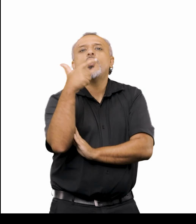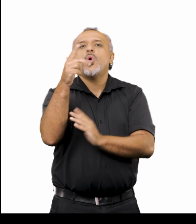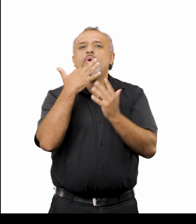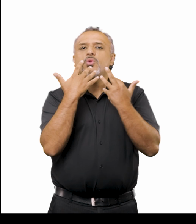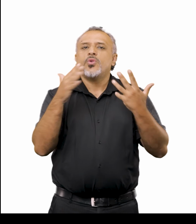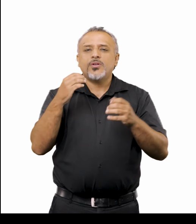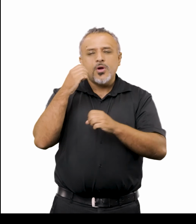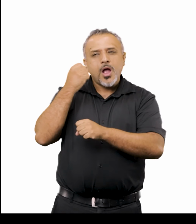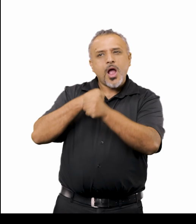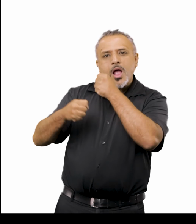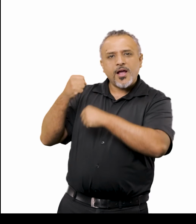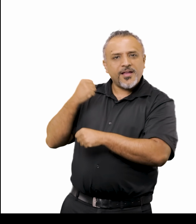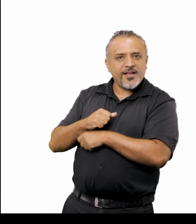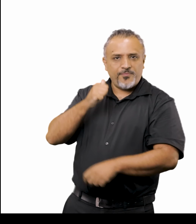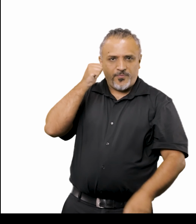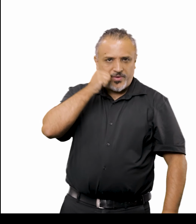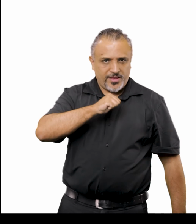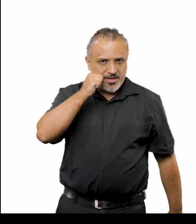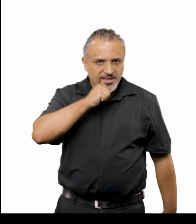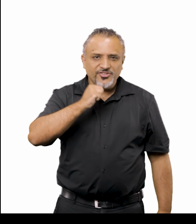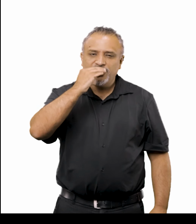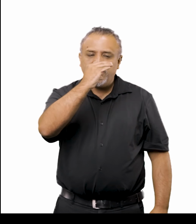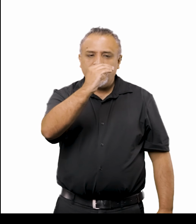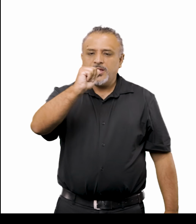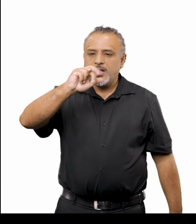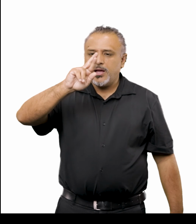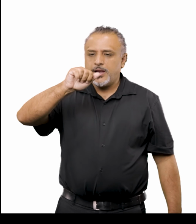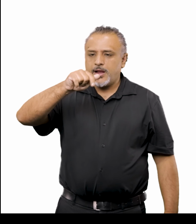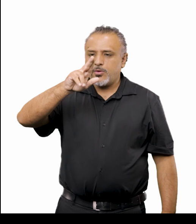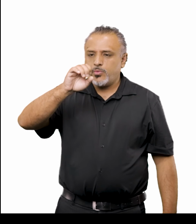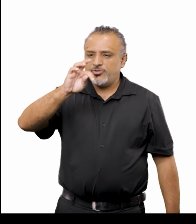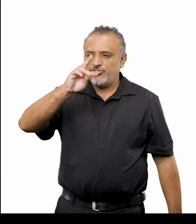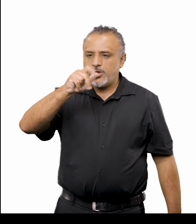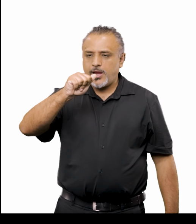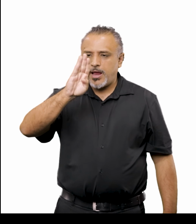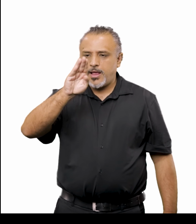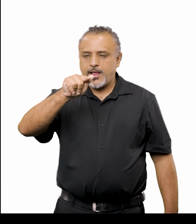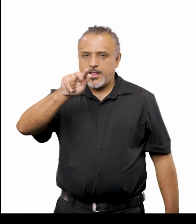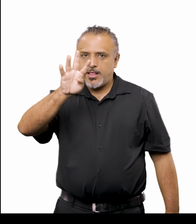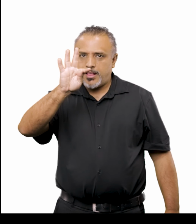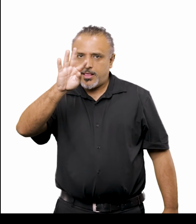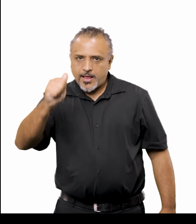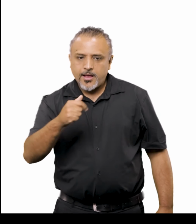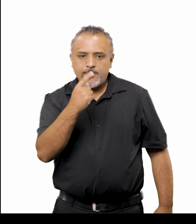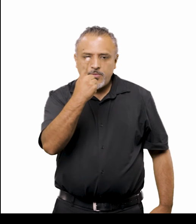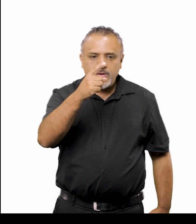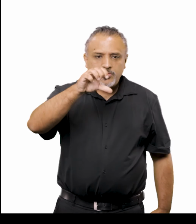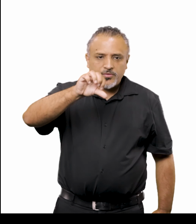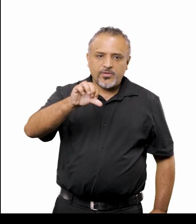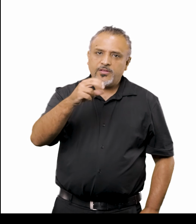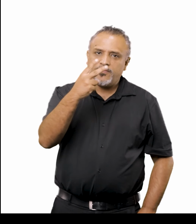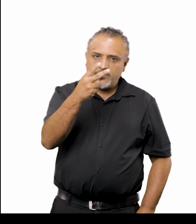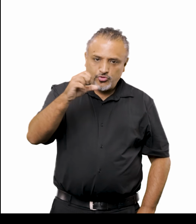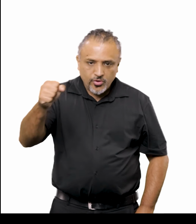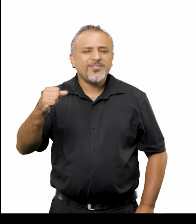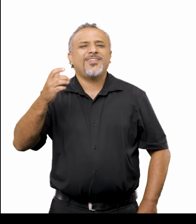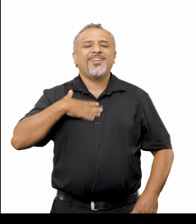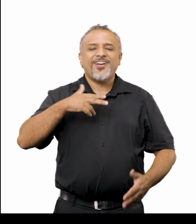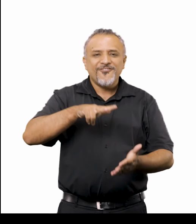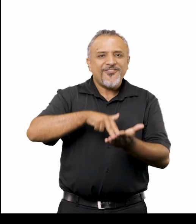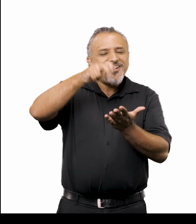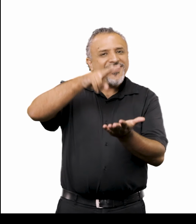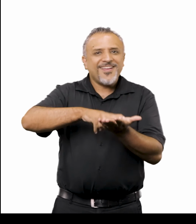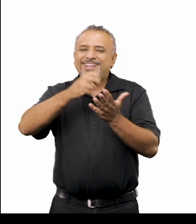Di Cavalcanti em outra pintura do ano anterior, chamada Menina de Guaratinguetá, de 1929. Aiola foi